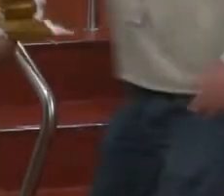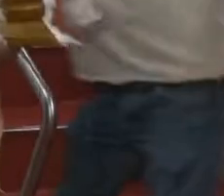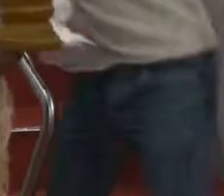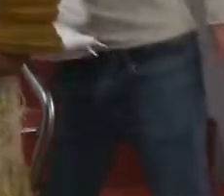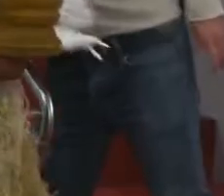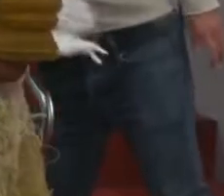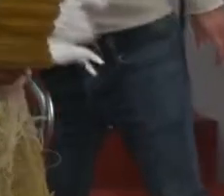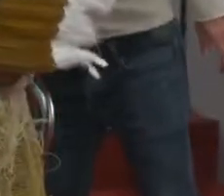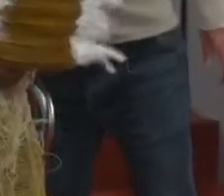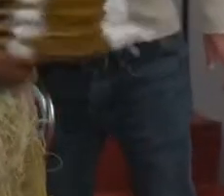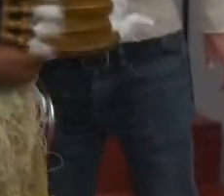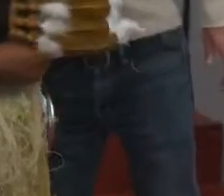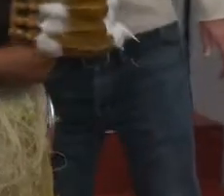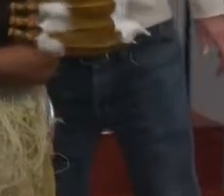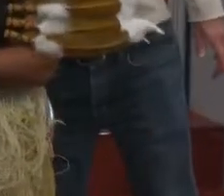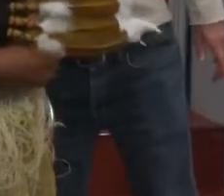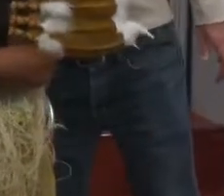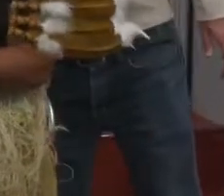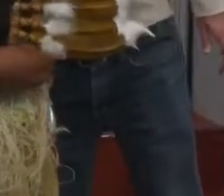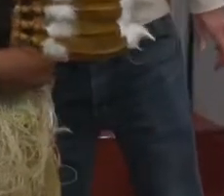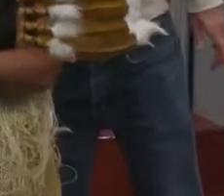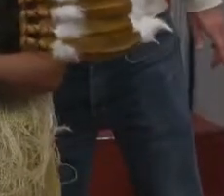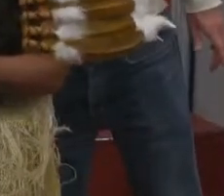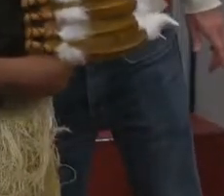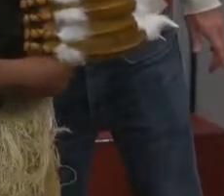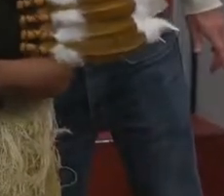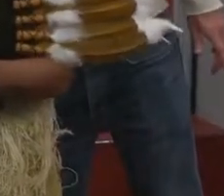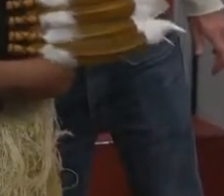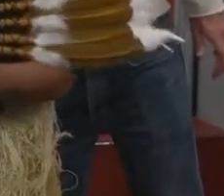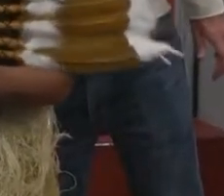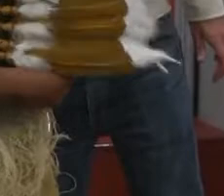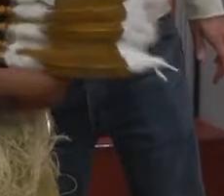ele nos representa hoje um